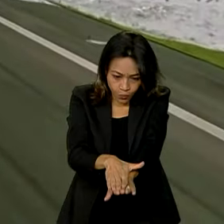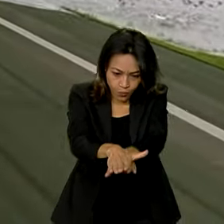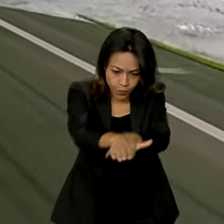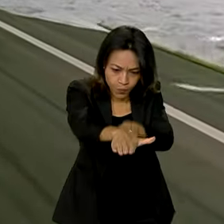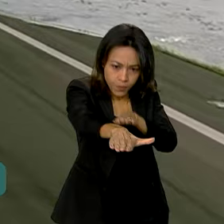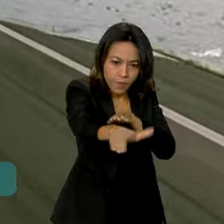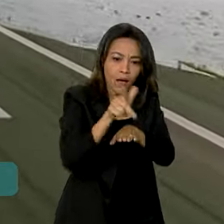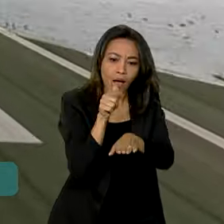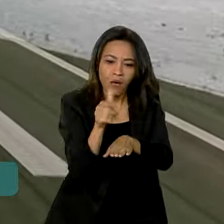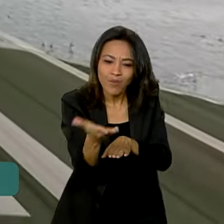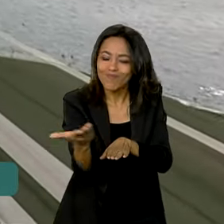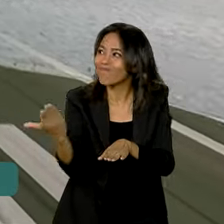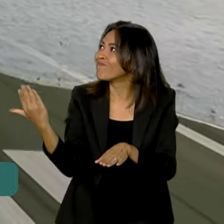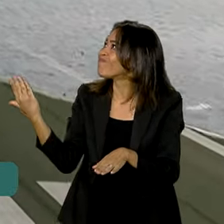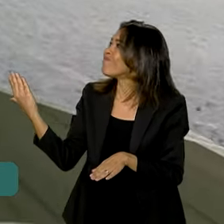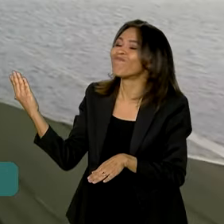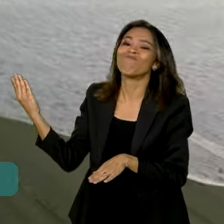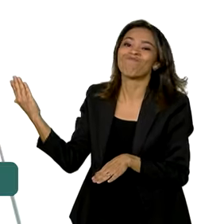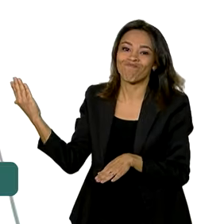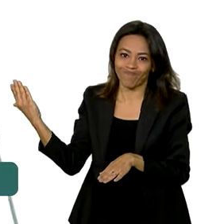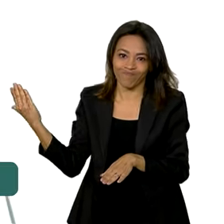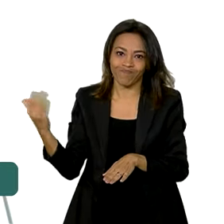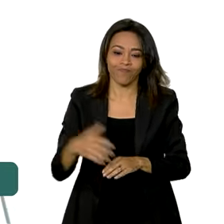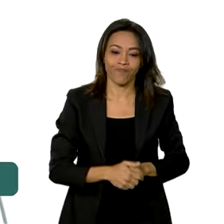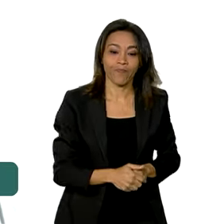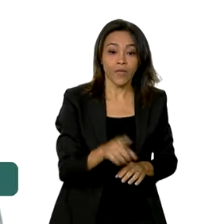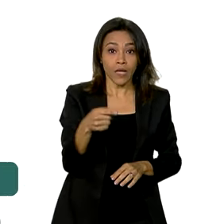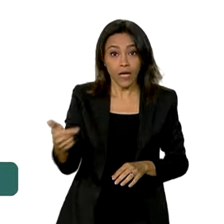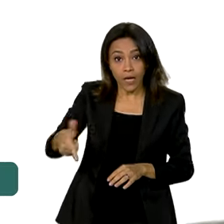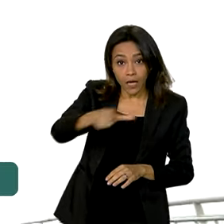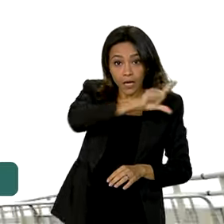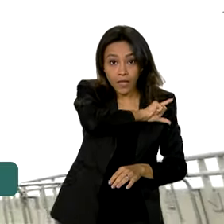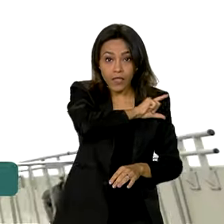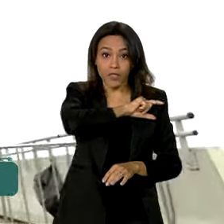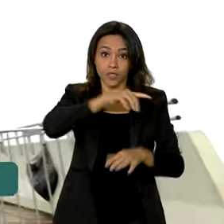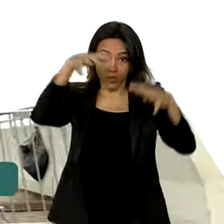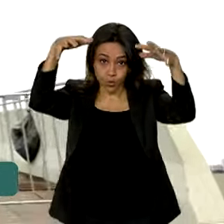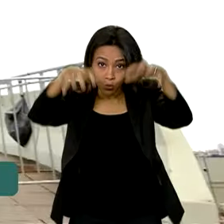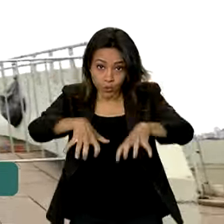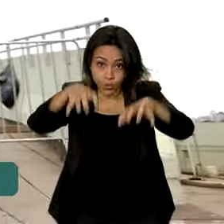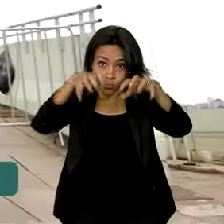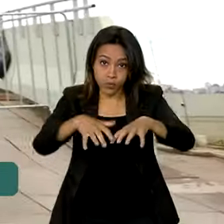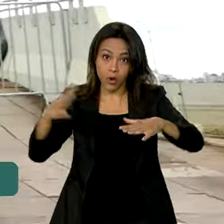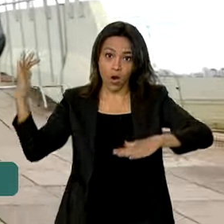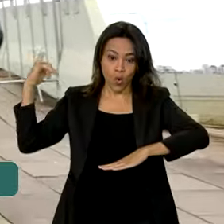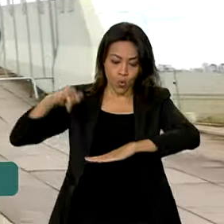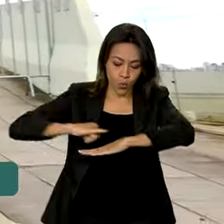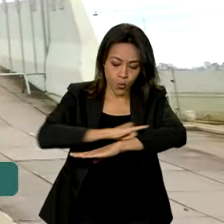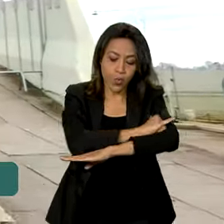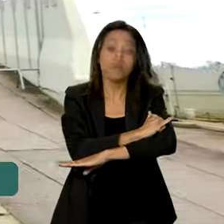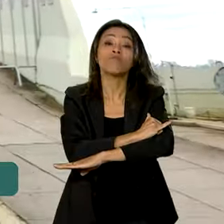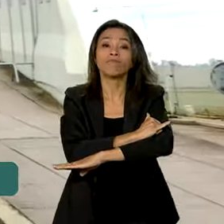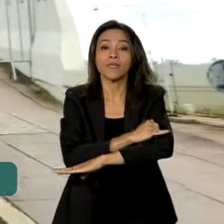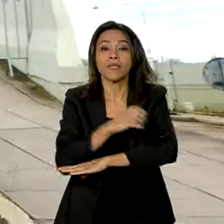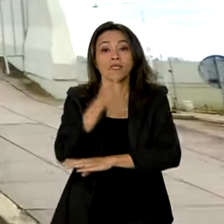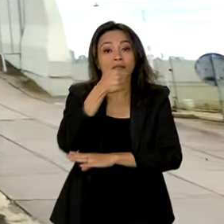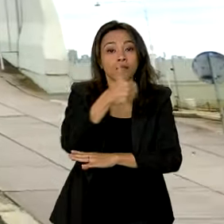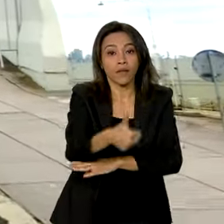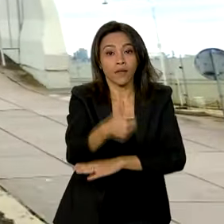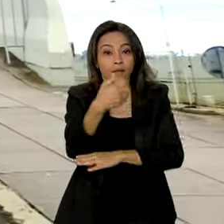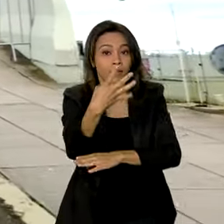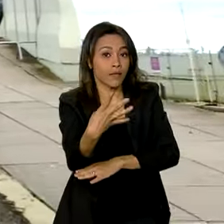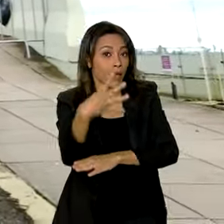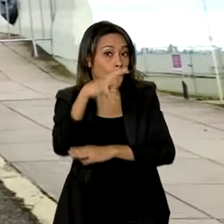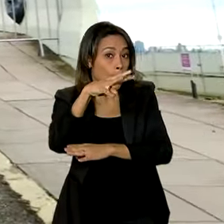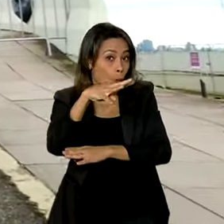terminal de passageiros ficaram submersos. Antes das enchentes, o aeroporto de Porto Alegre operava com uma média de 140